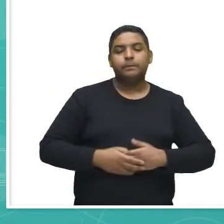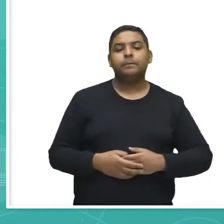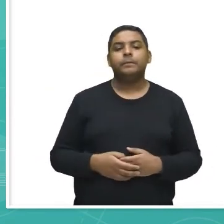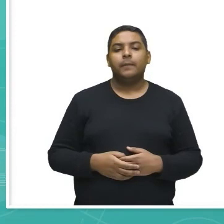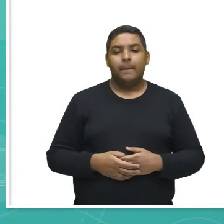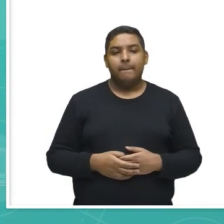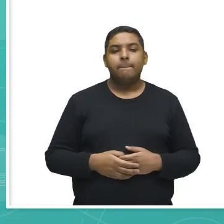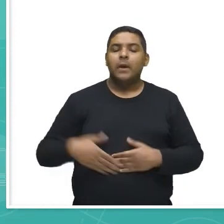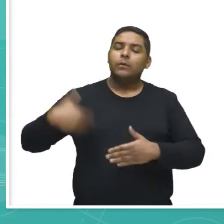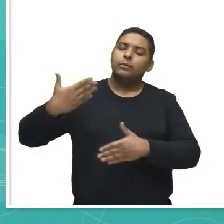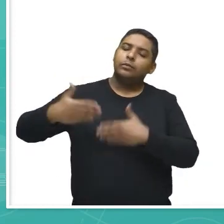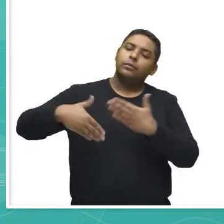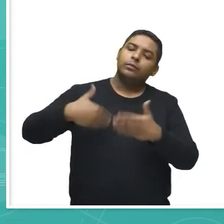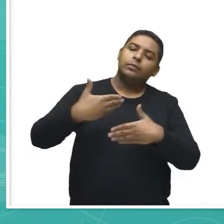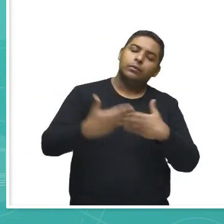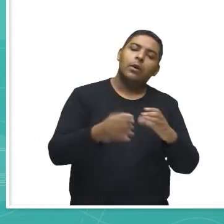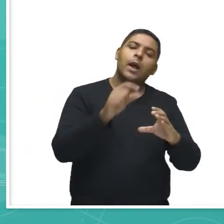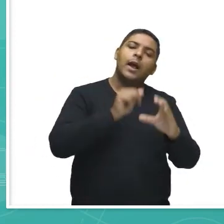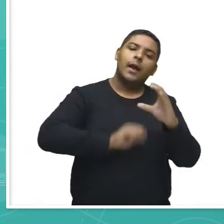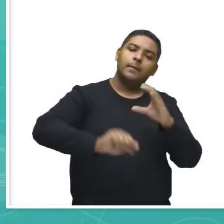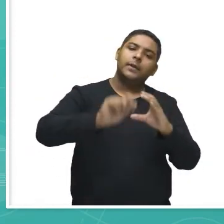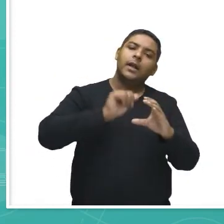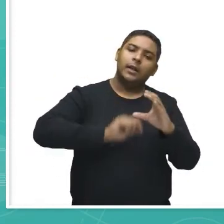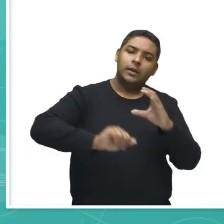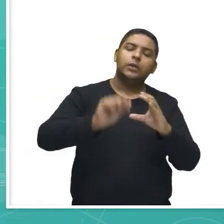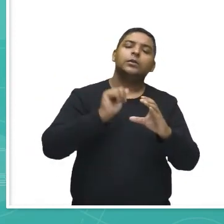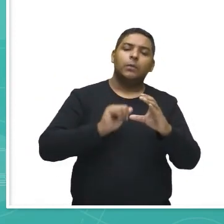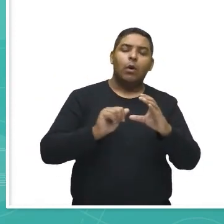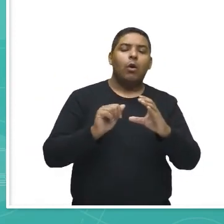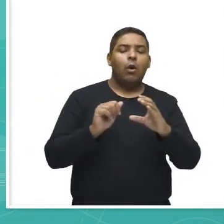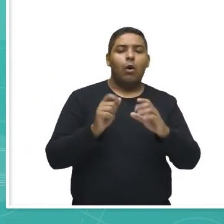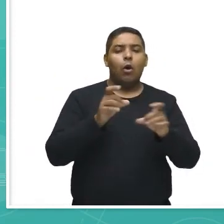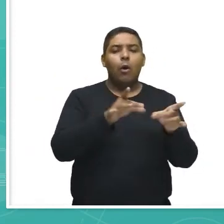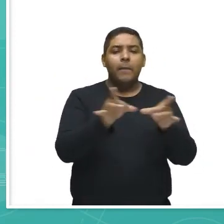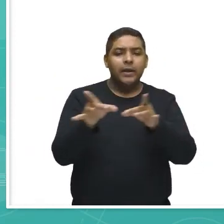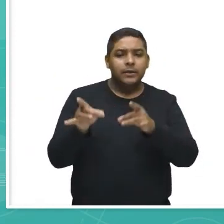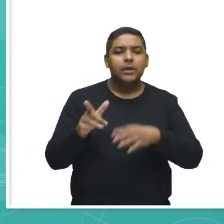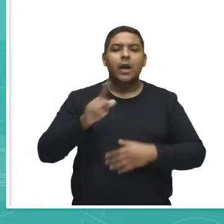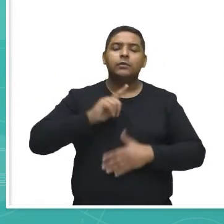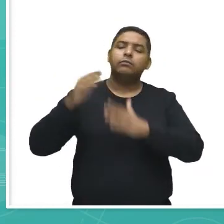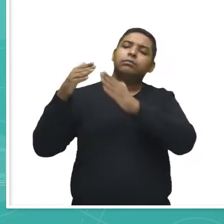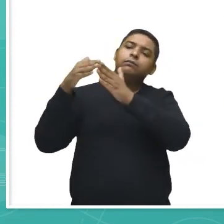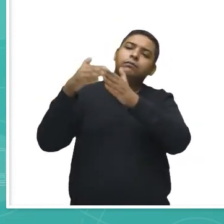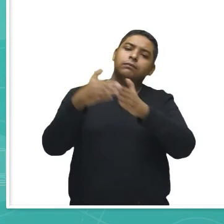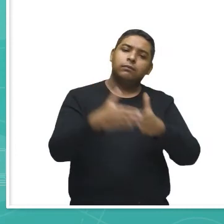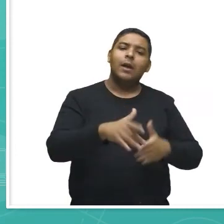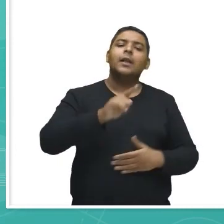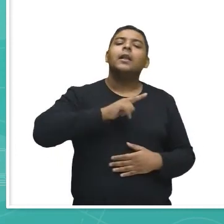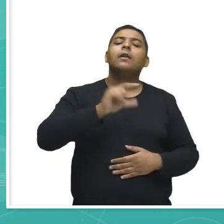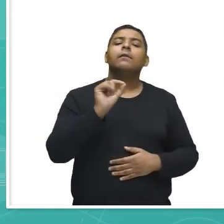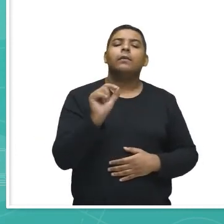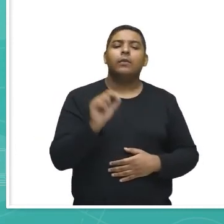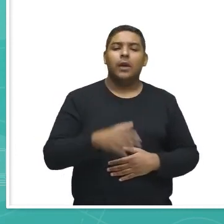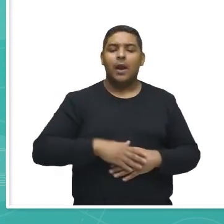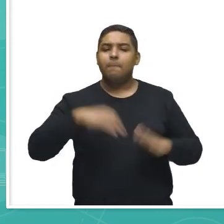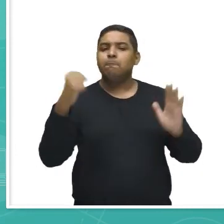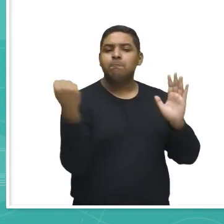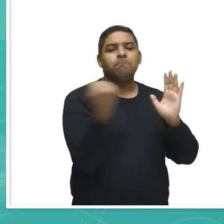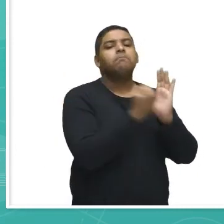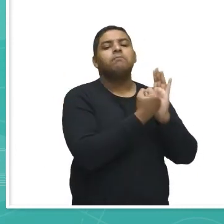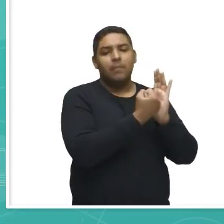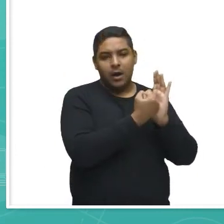tempo, esse capitalismo comercial vindo através das grandes navegações teve o seu marco aí